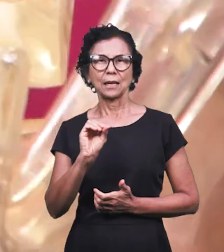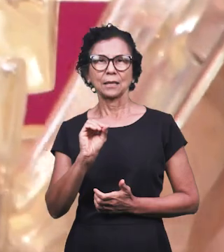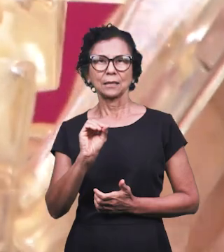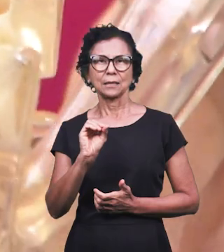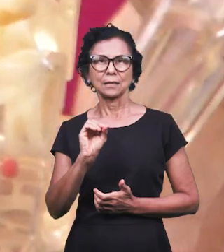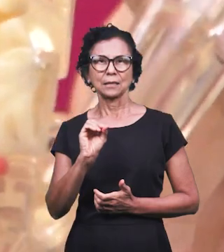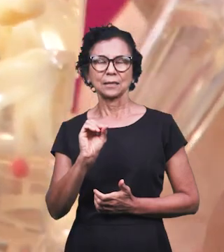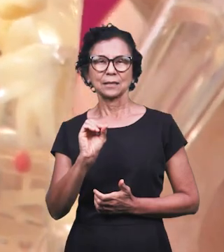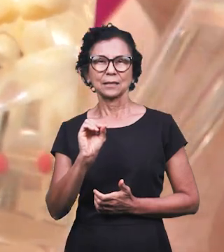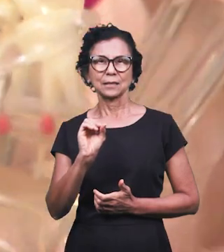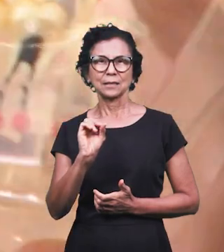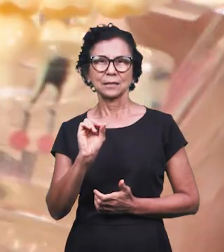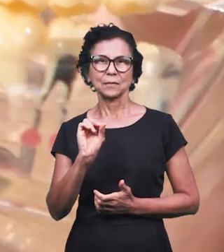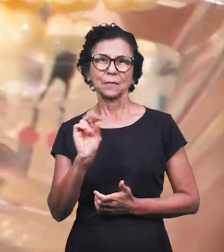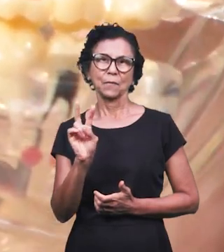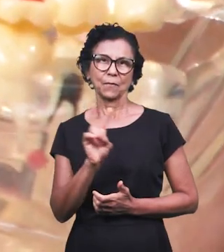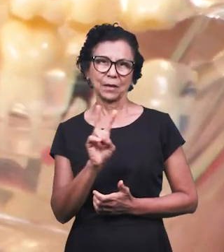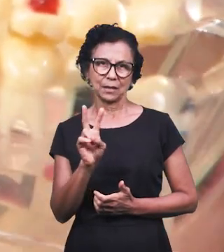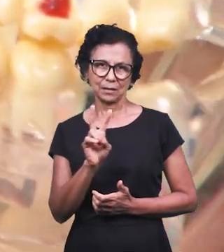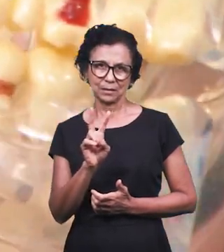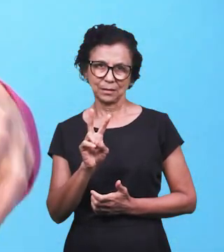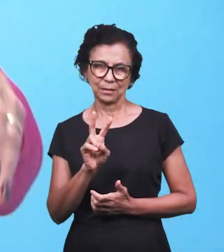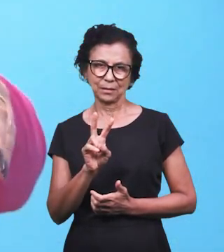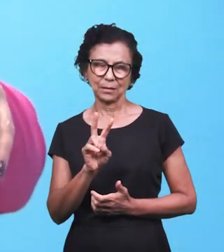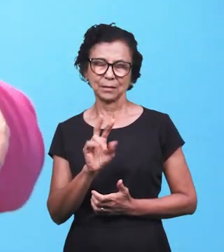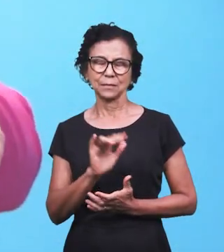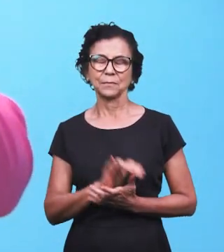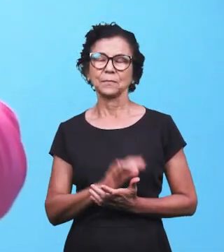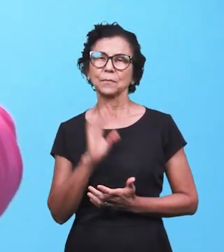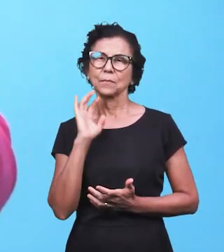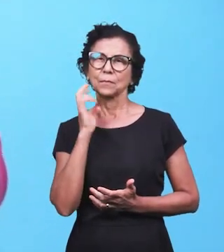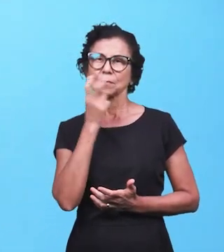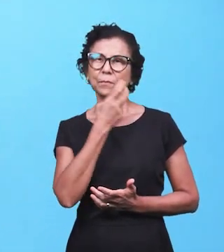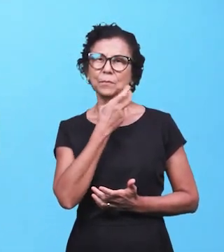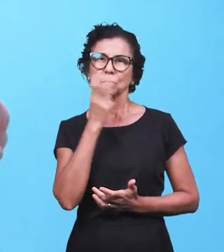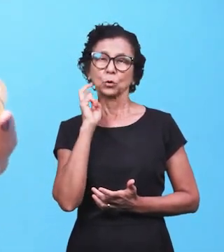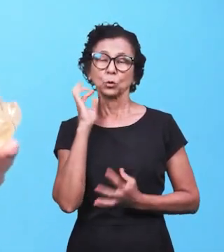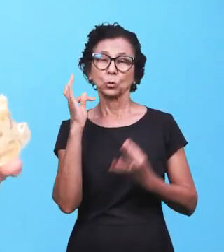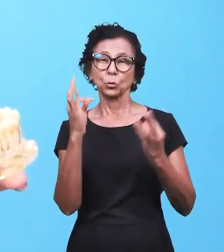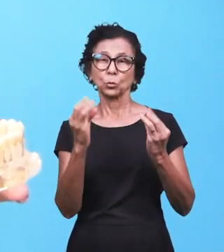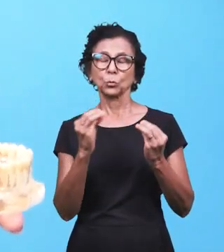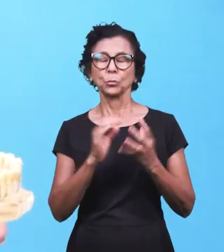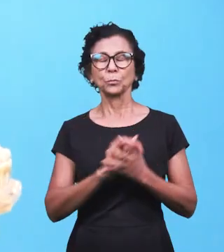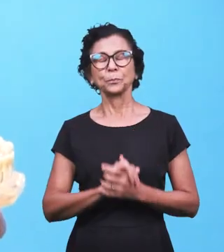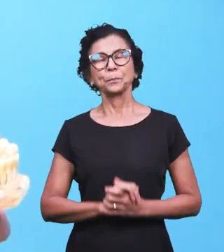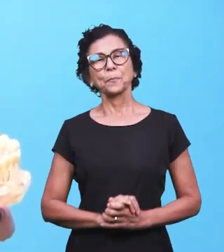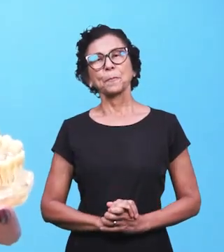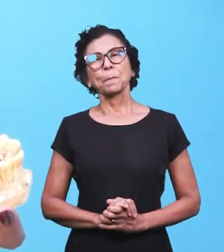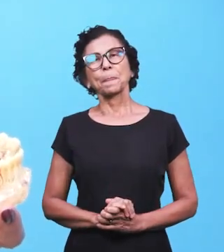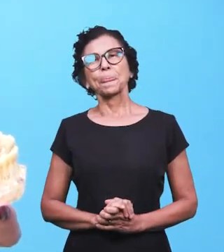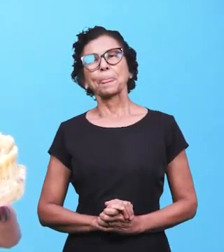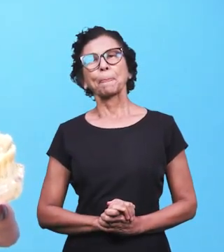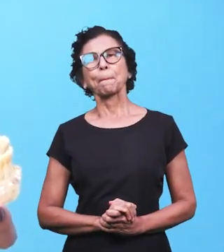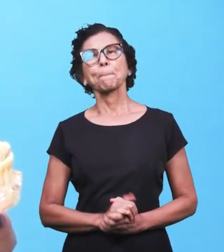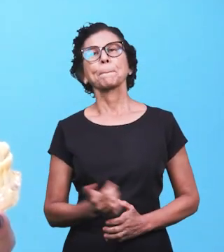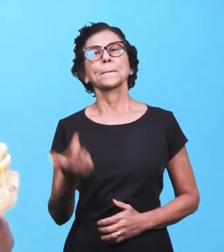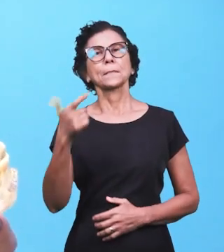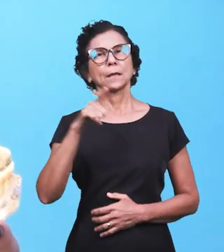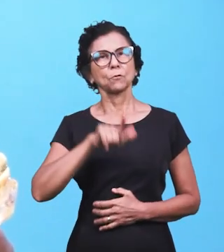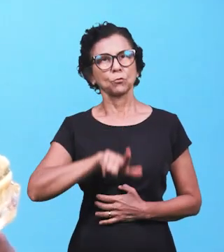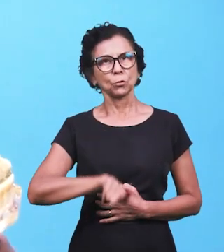tá? Fazendo toda a frente do dente, vou abrir aqui meu manequim. Você vai fazer a mesma